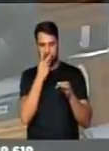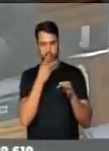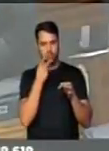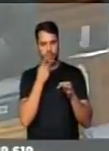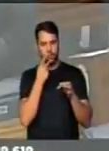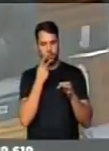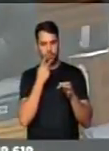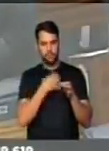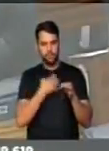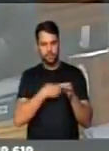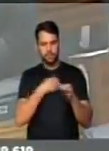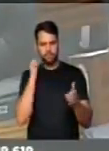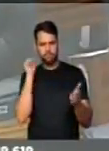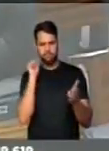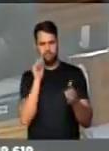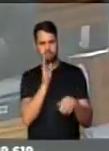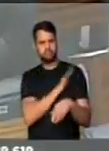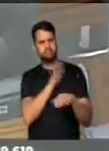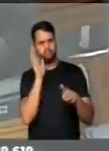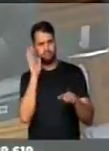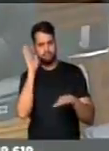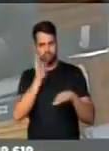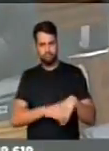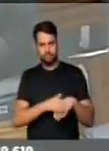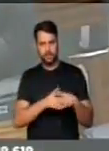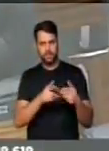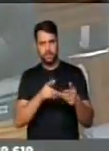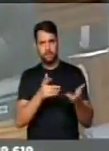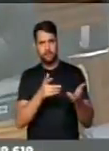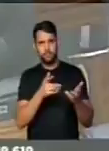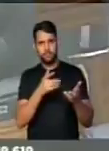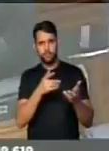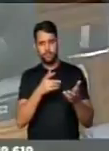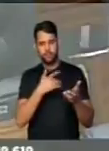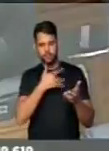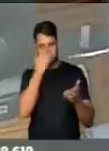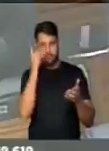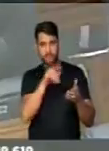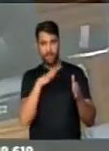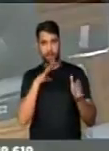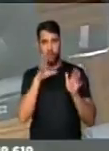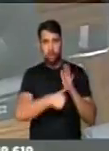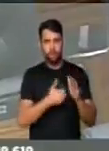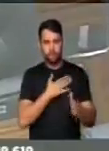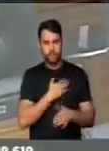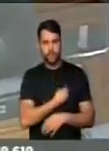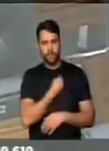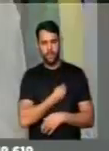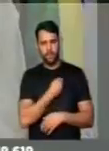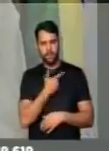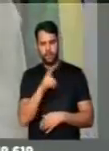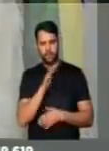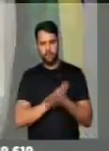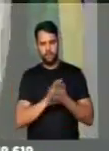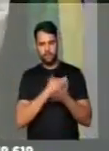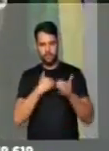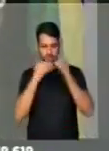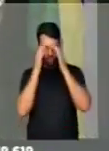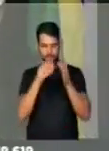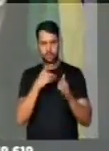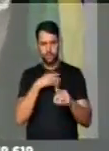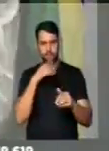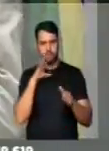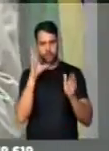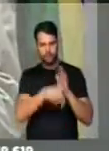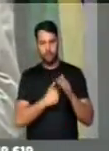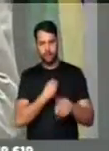são irritado, bateu com a mão na mão do... Você está me roubando. Não estou me respeitando, você está